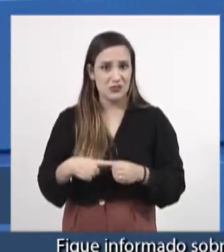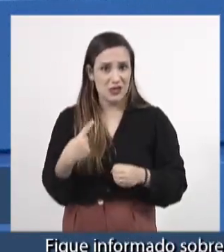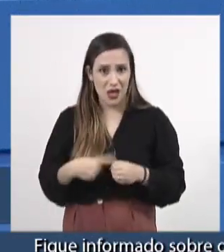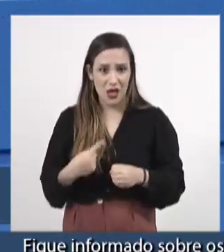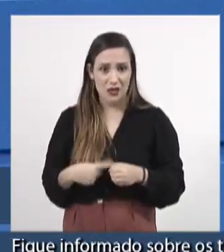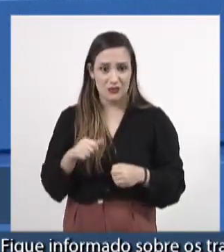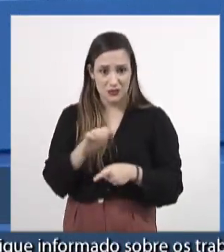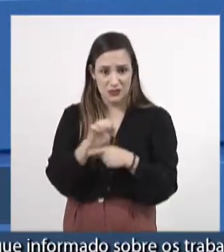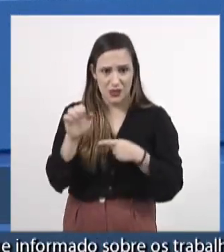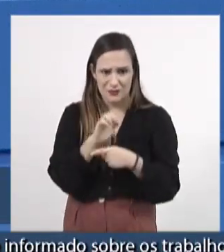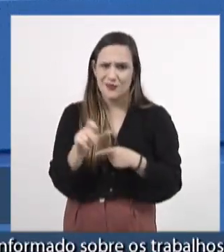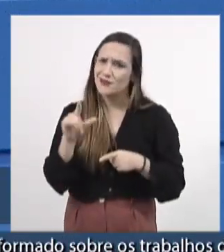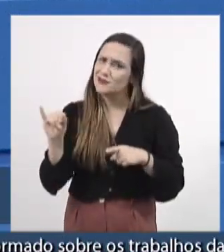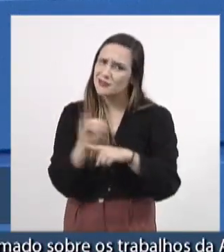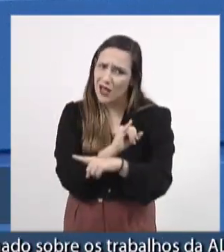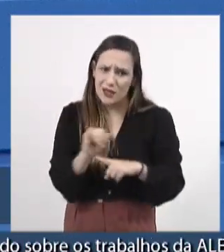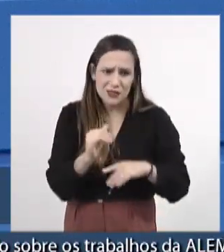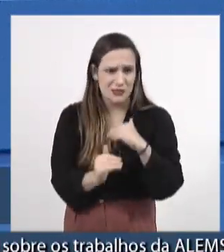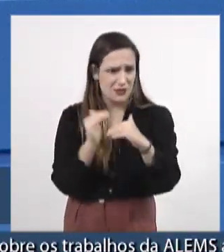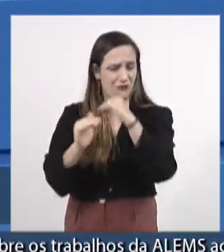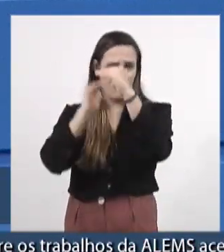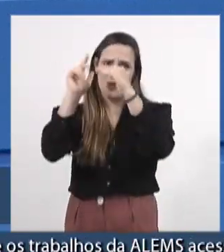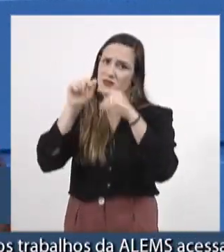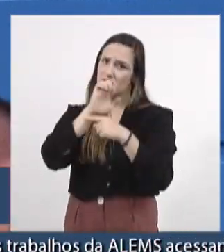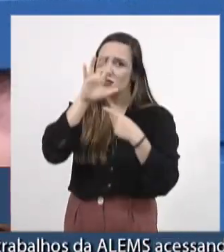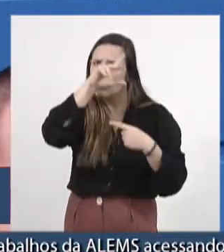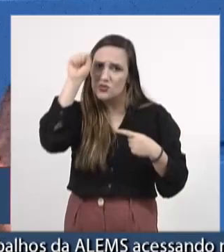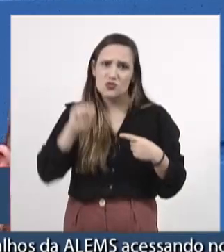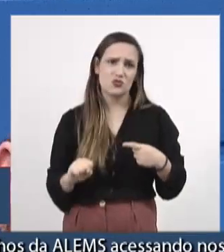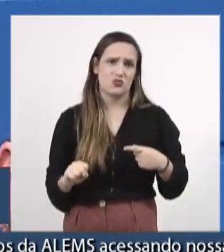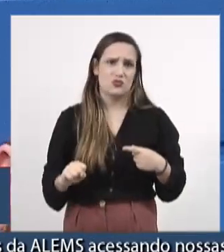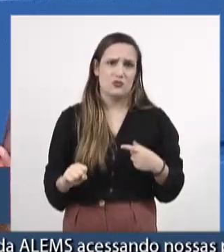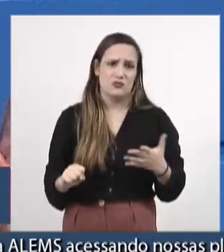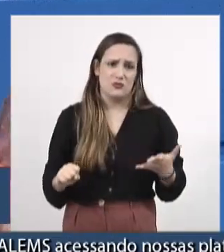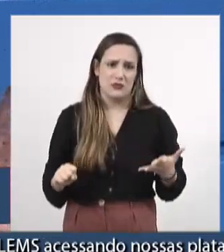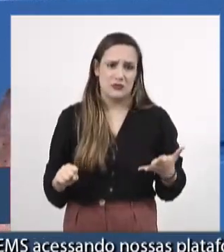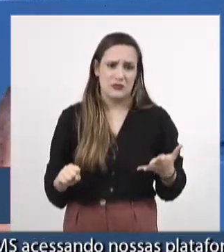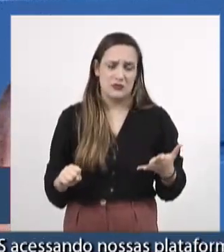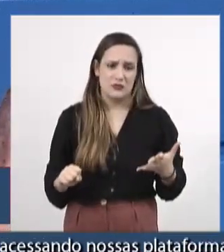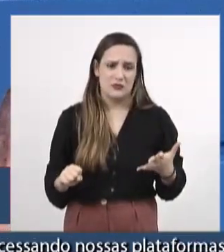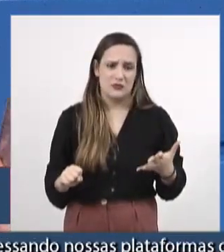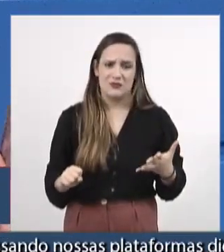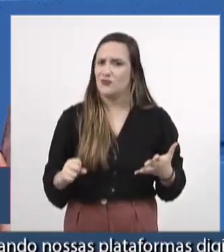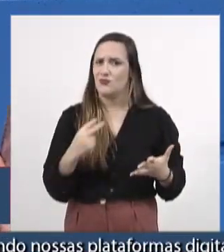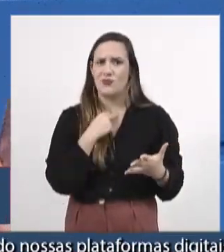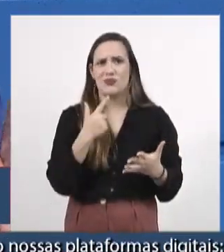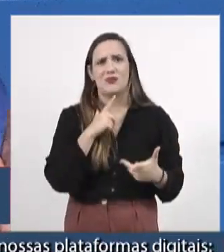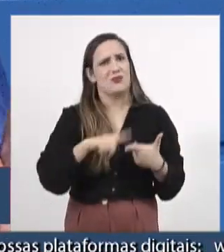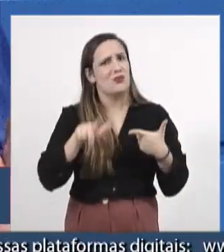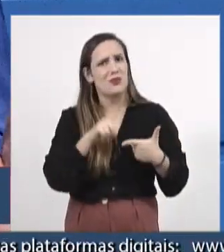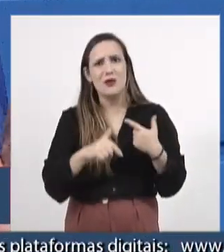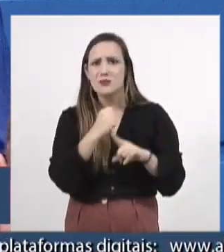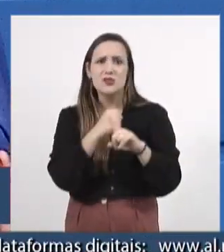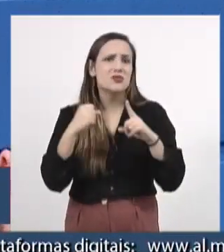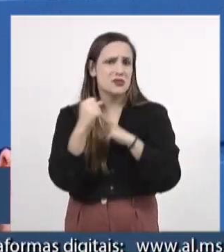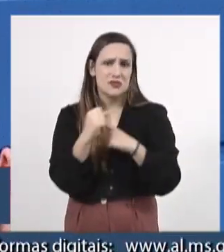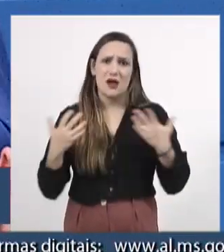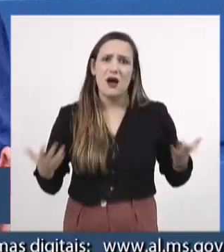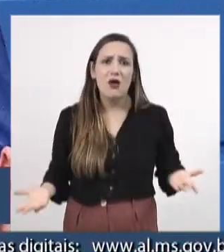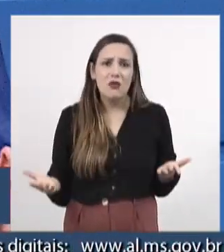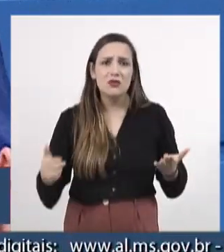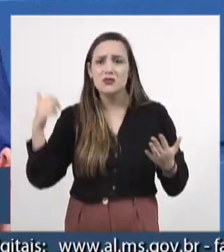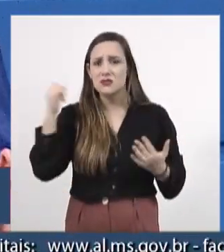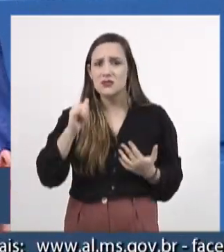cidade estratégica no desenvolvimento econômico do Estado e uma cidade que não pode ter problemas sociais, porque na medida em que a